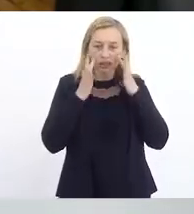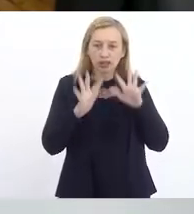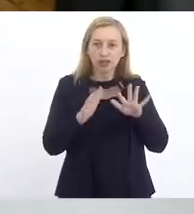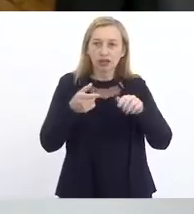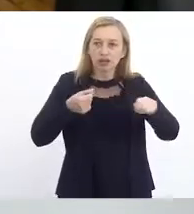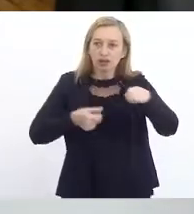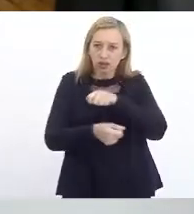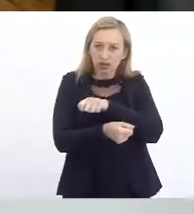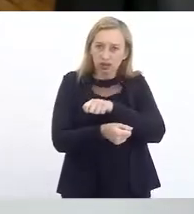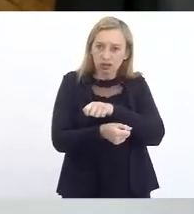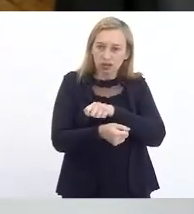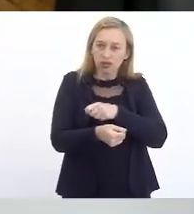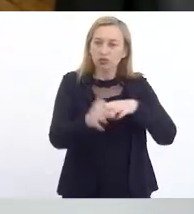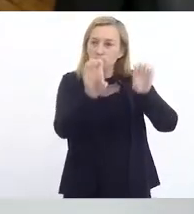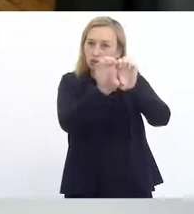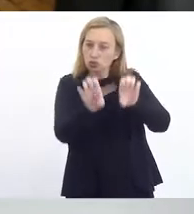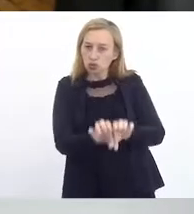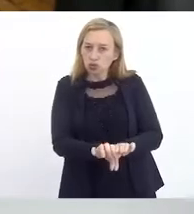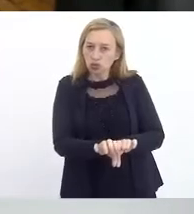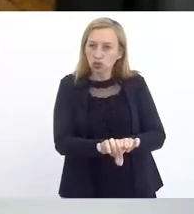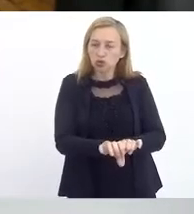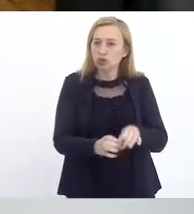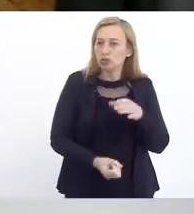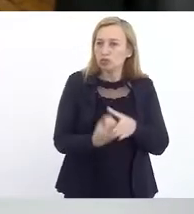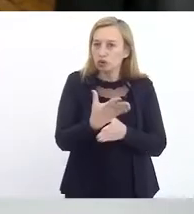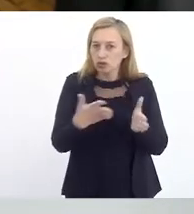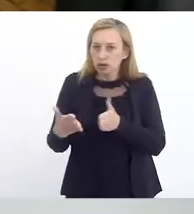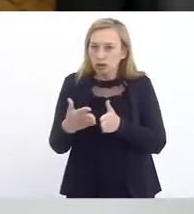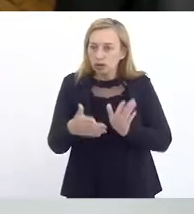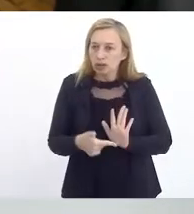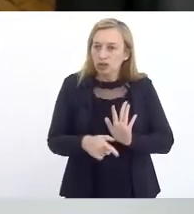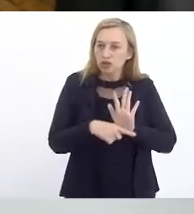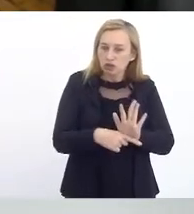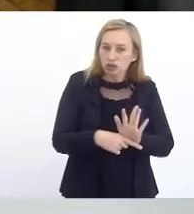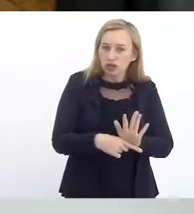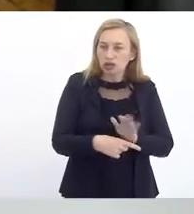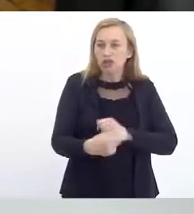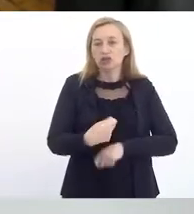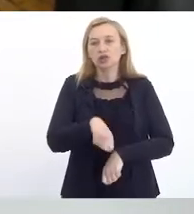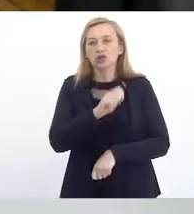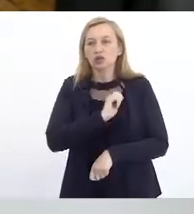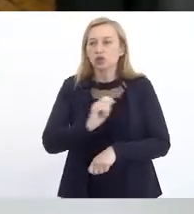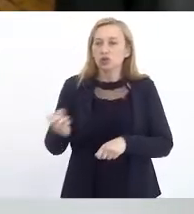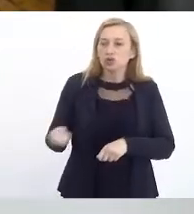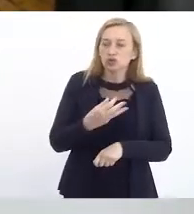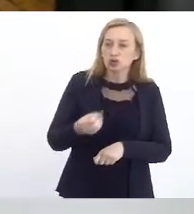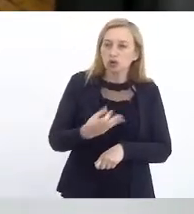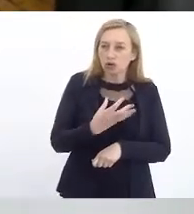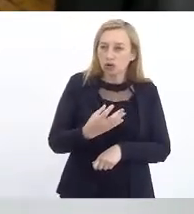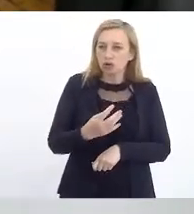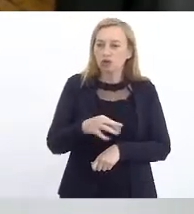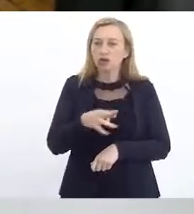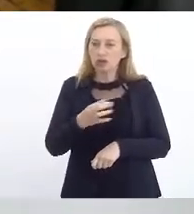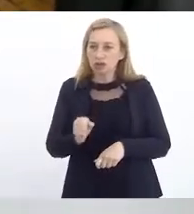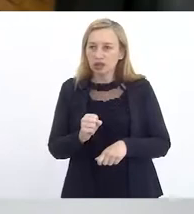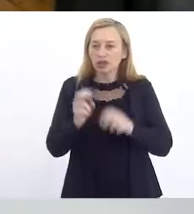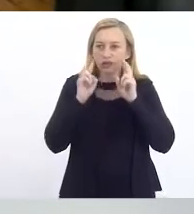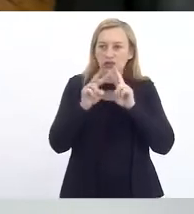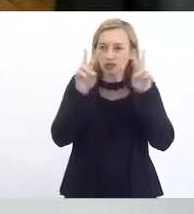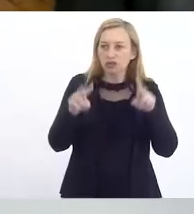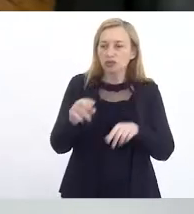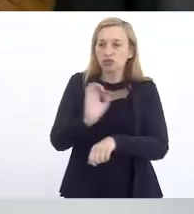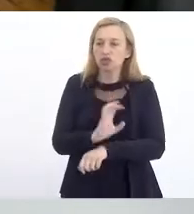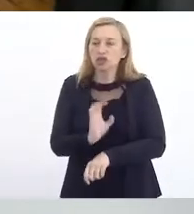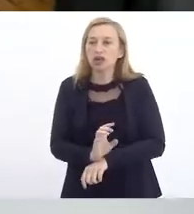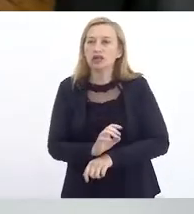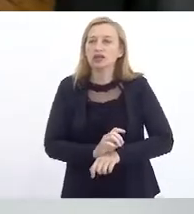e diversificação da estrutura produtiva, estar contribuindo para a geração de receita nova, melhoria de qualidade de vida do Estado, não ir para o